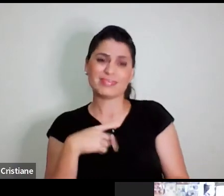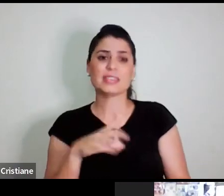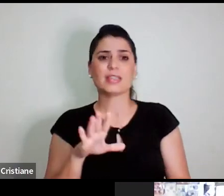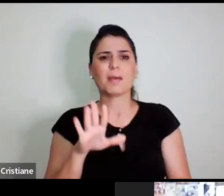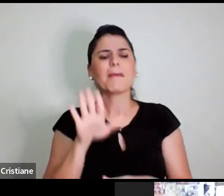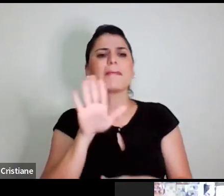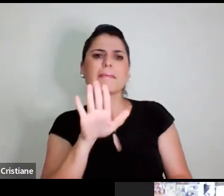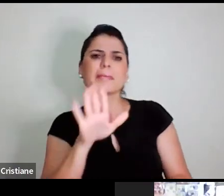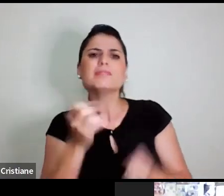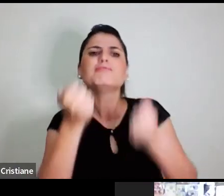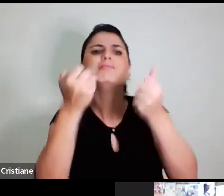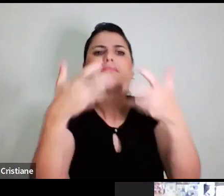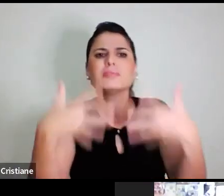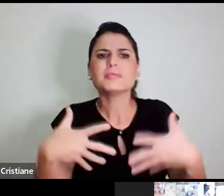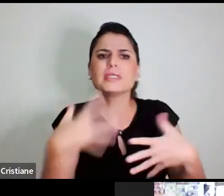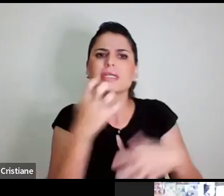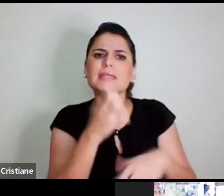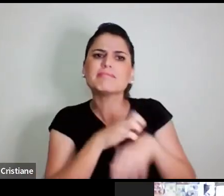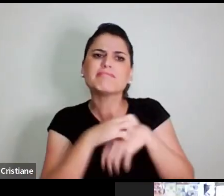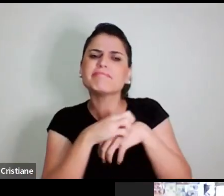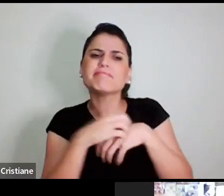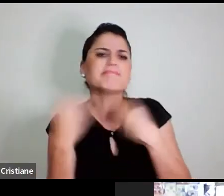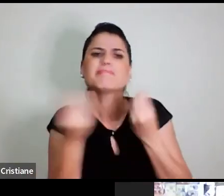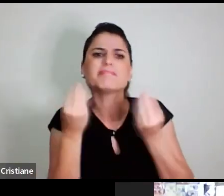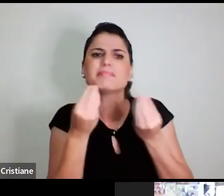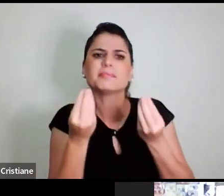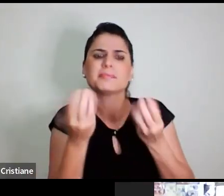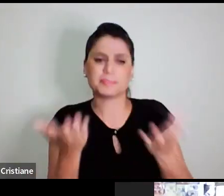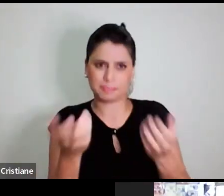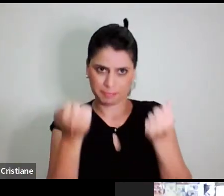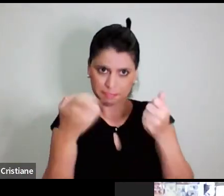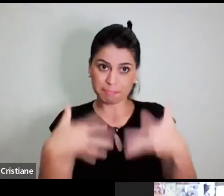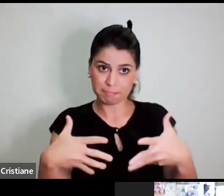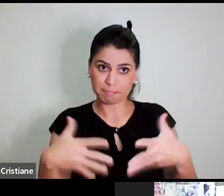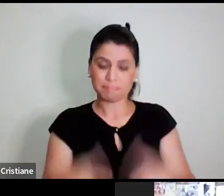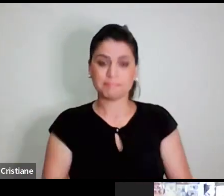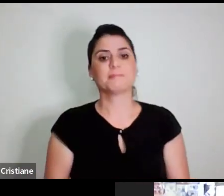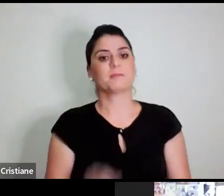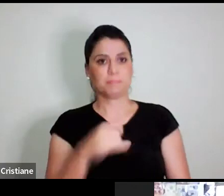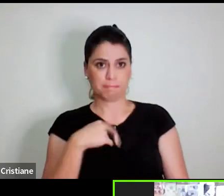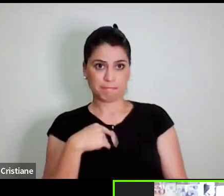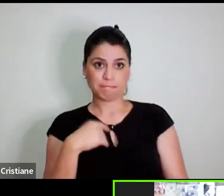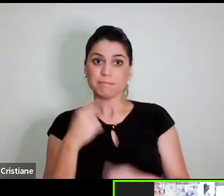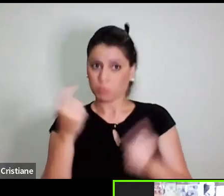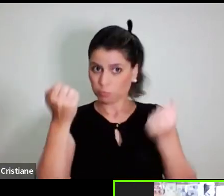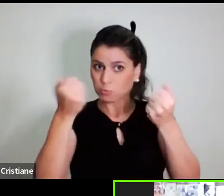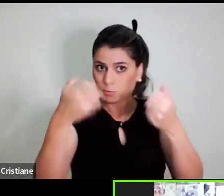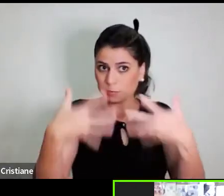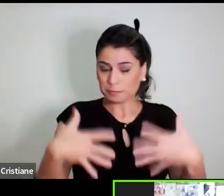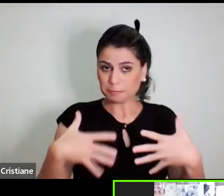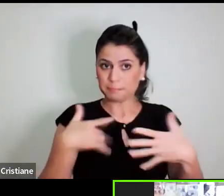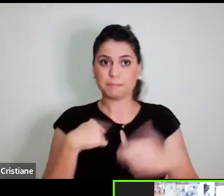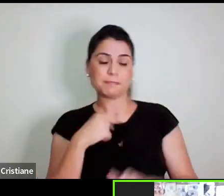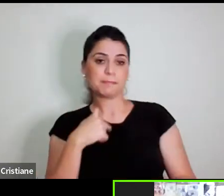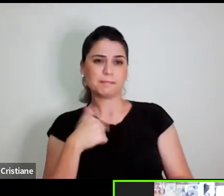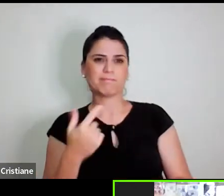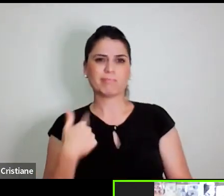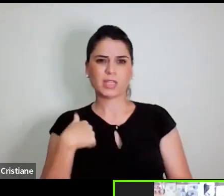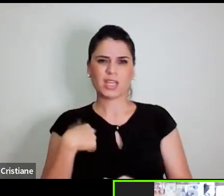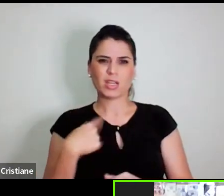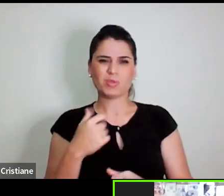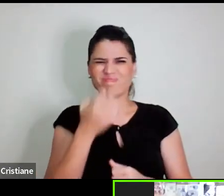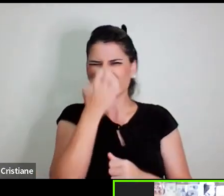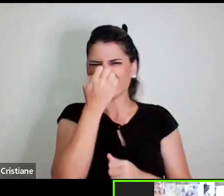Tem como você exemplificar, por favor? Sim, o primeiro sintoma é a coceira no